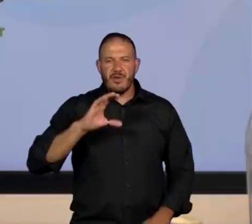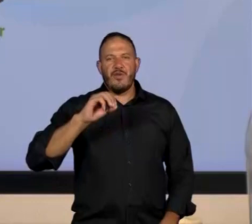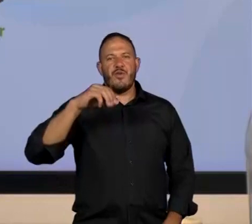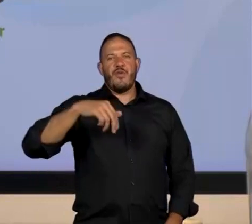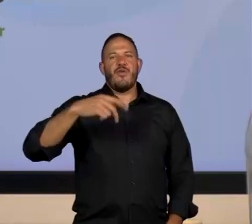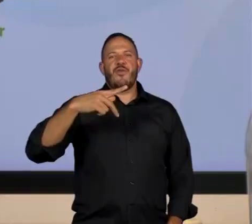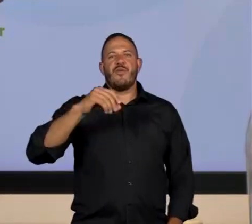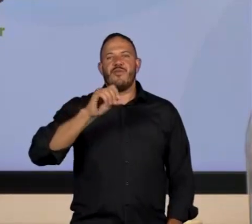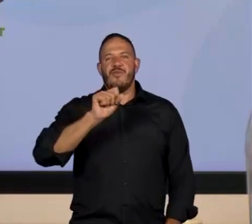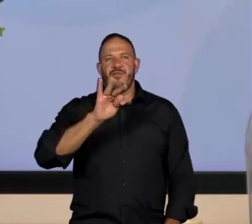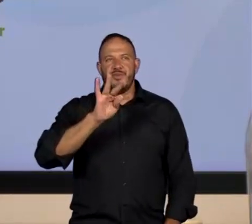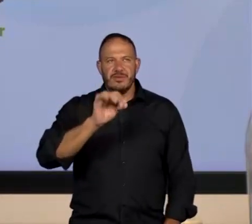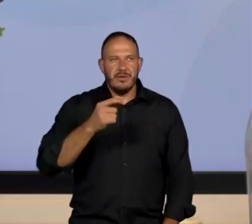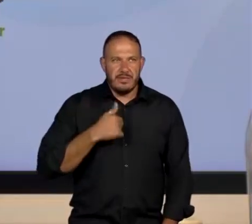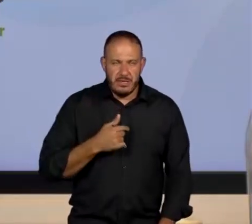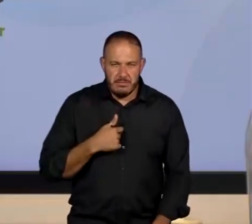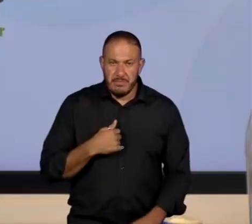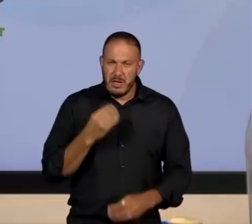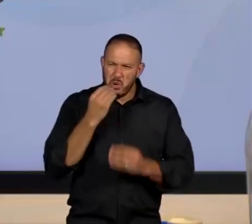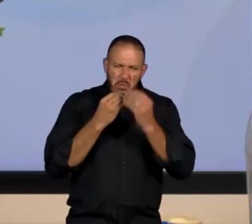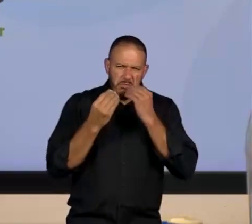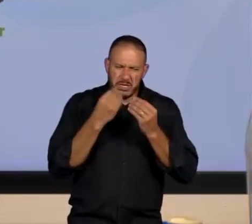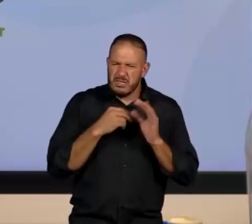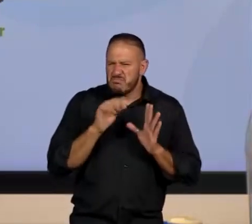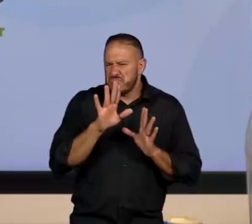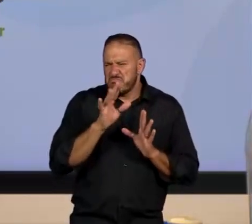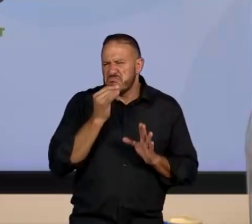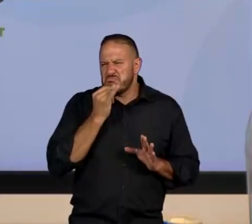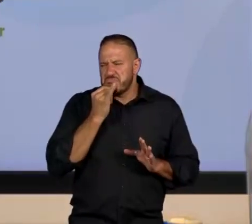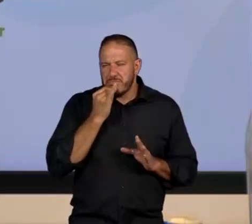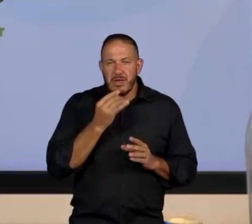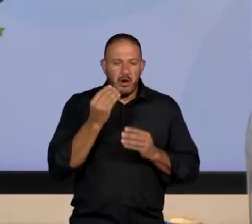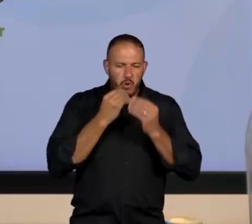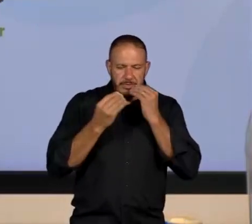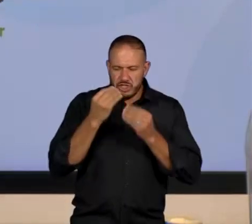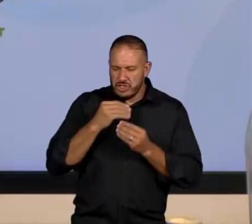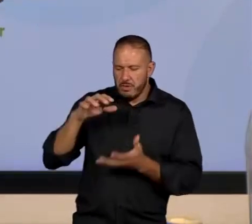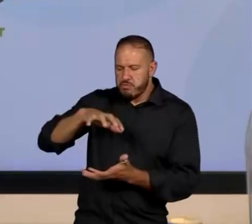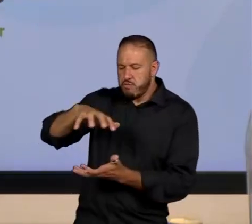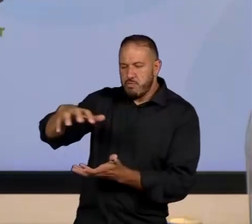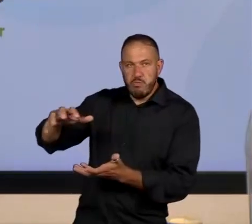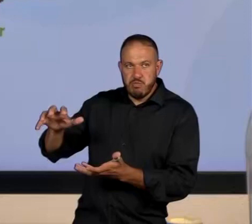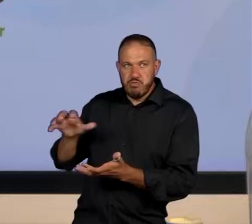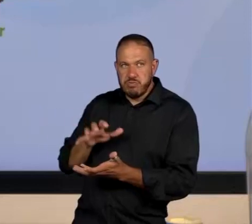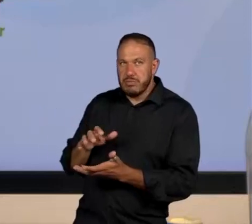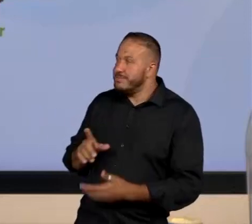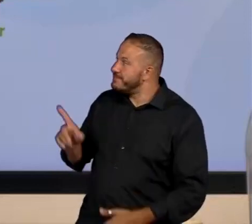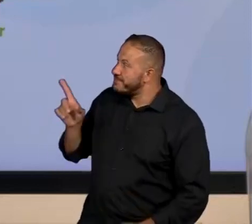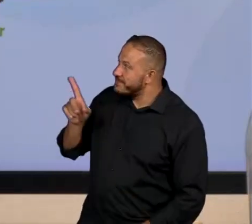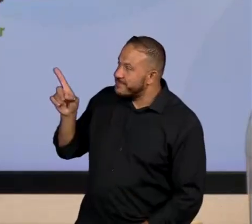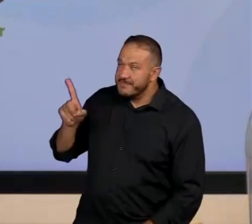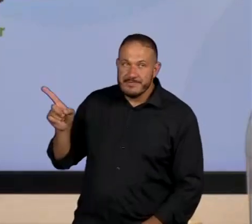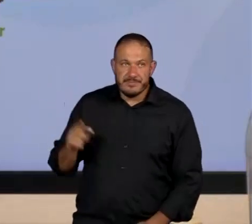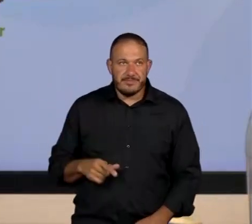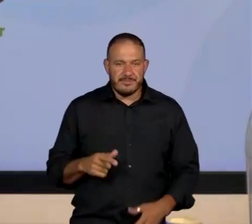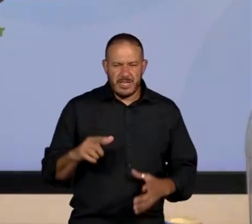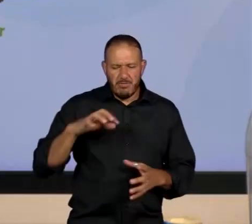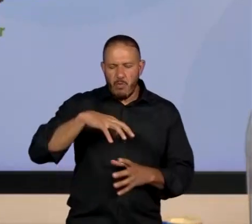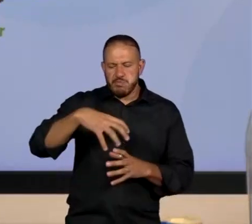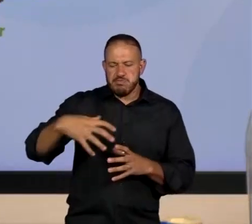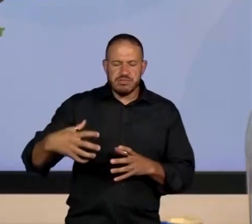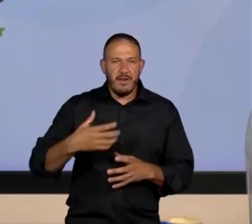eu tenho a comida. Eu não vou nem seguir a ordem das setas, gente. Eu tenho uma comidinha aqui. Uma caixa cheia de